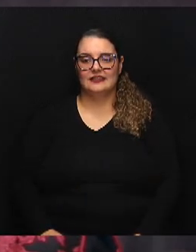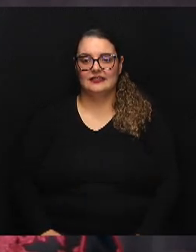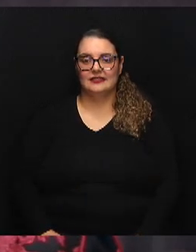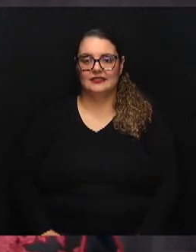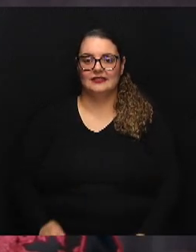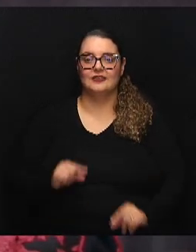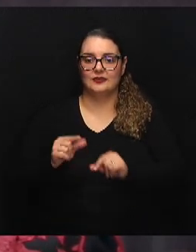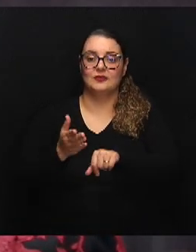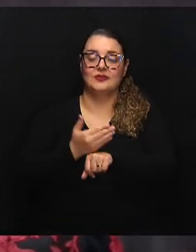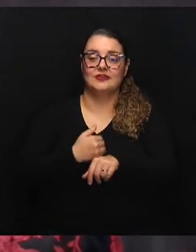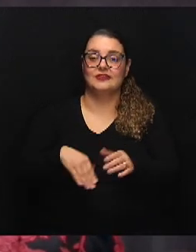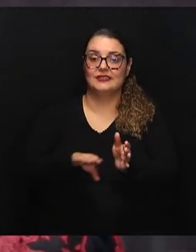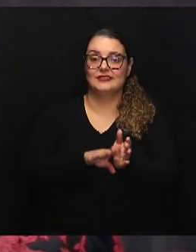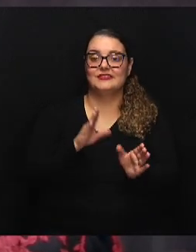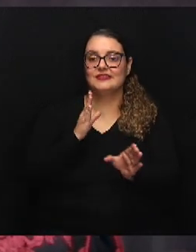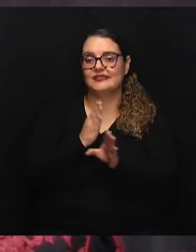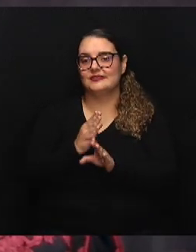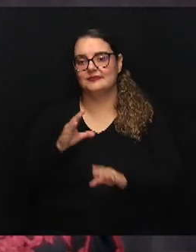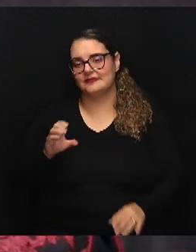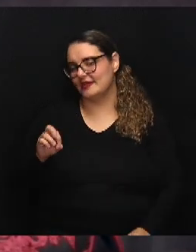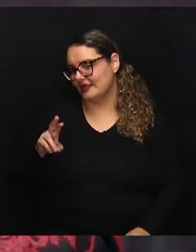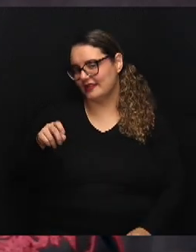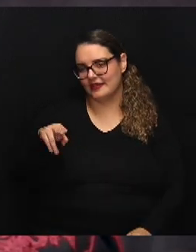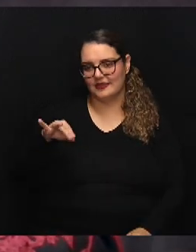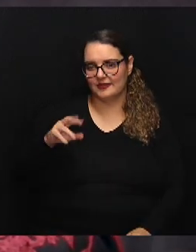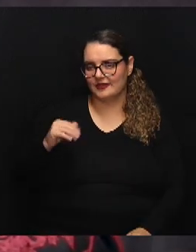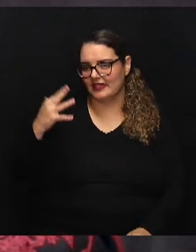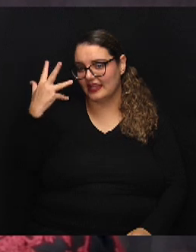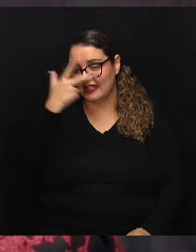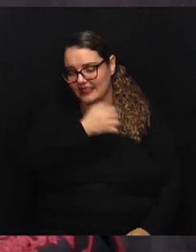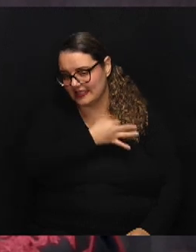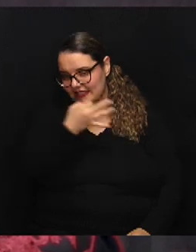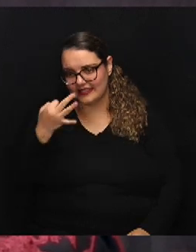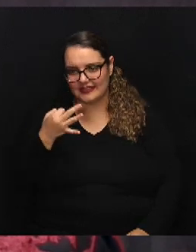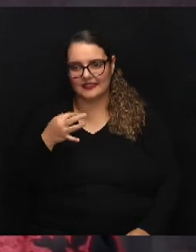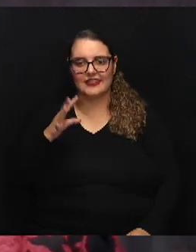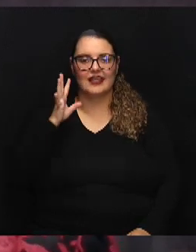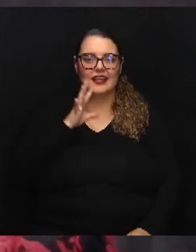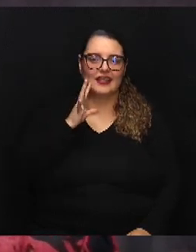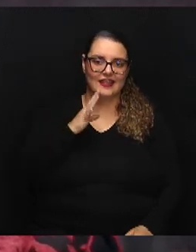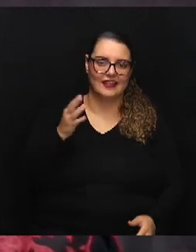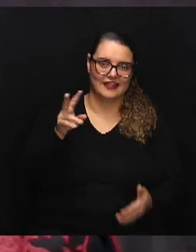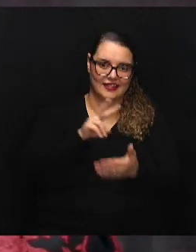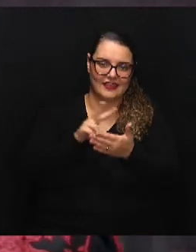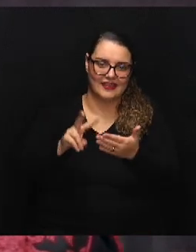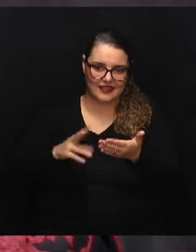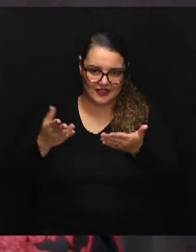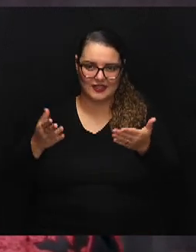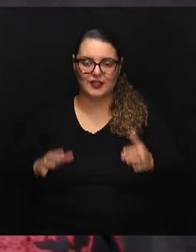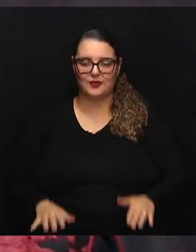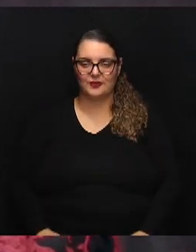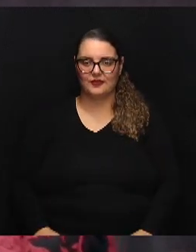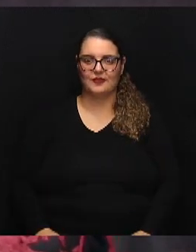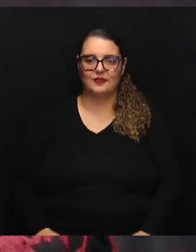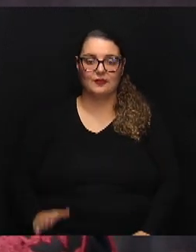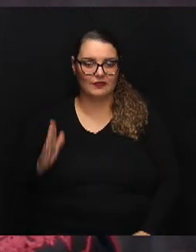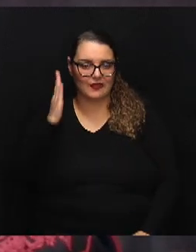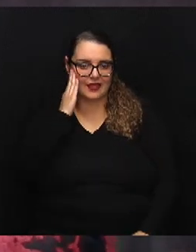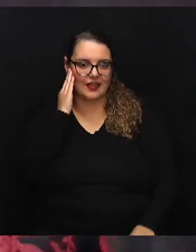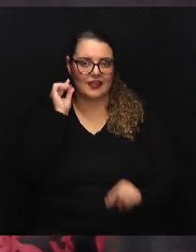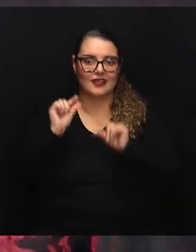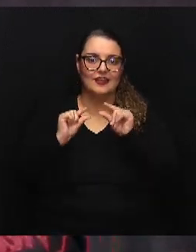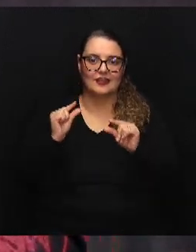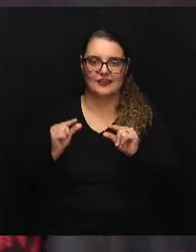para cá, eu encontrei uma crônica muito linda que acho que é legal, gostaria de ler, né? Para a gente entender um pouco